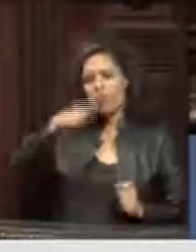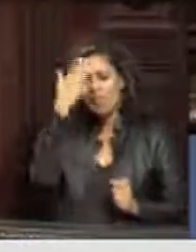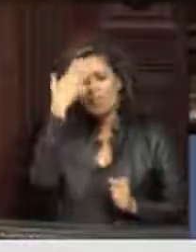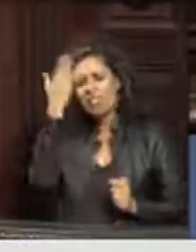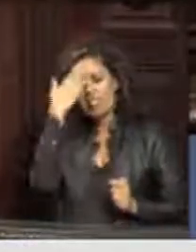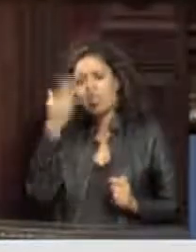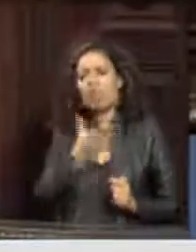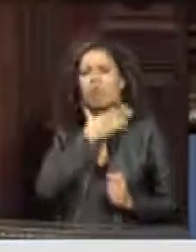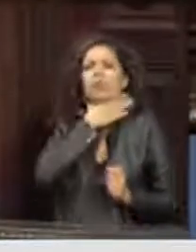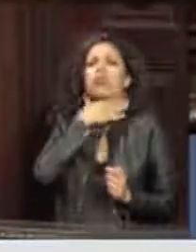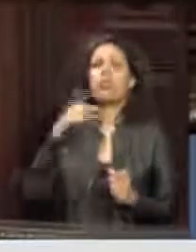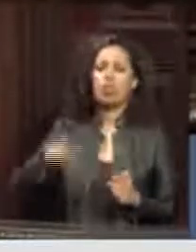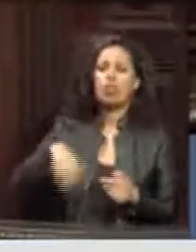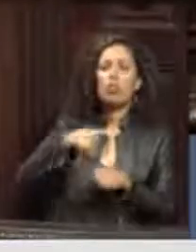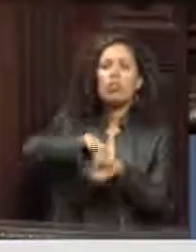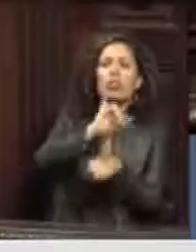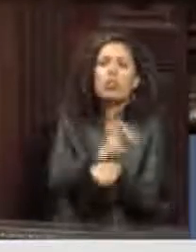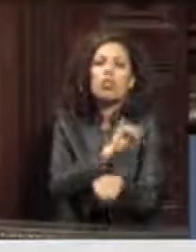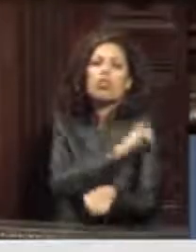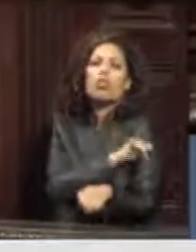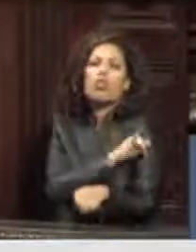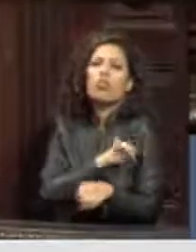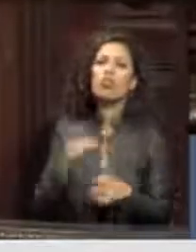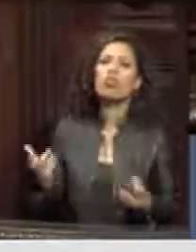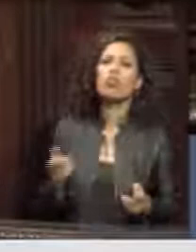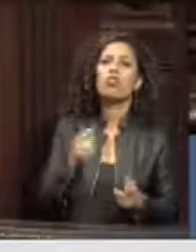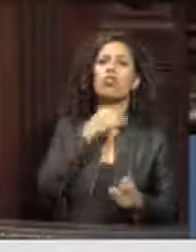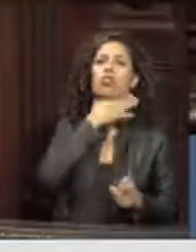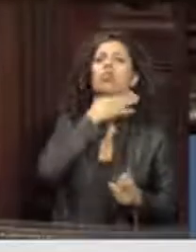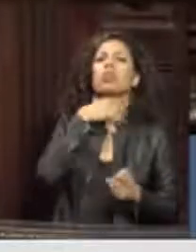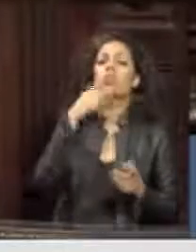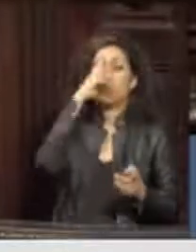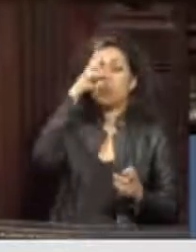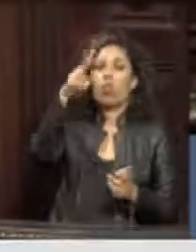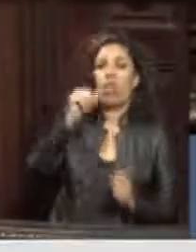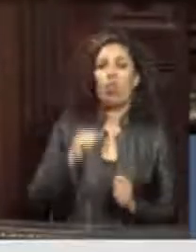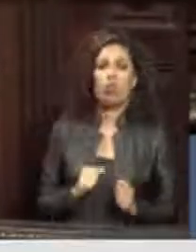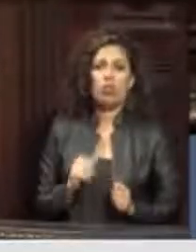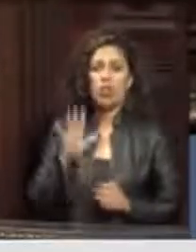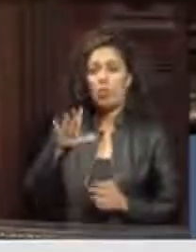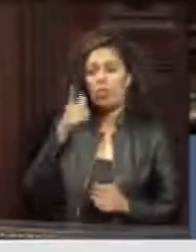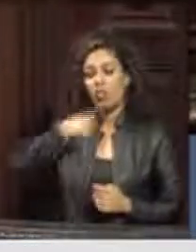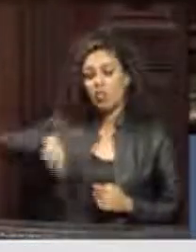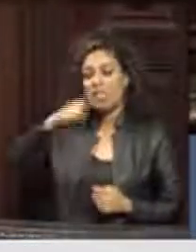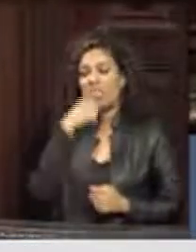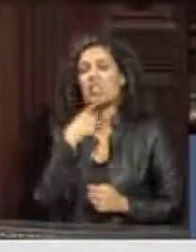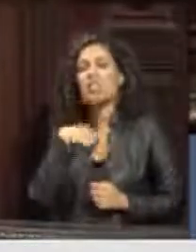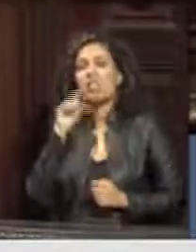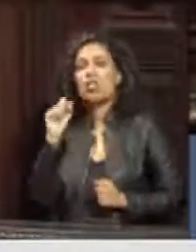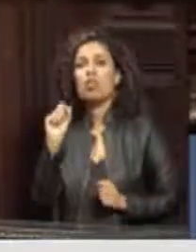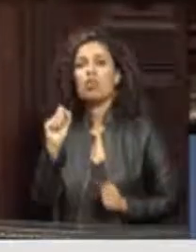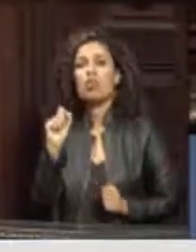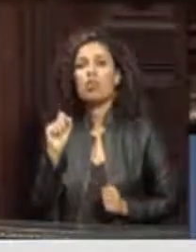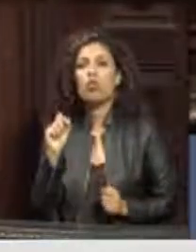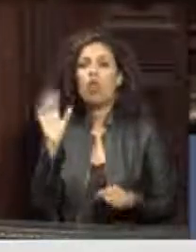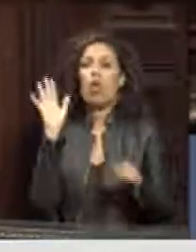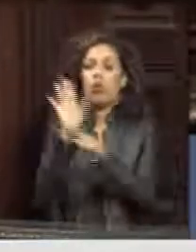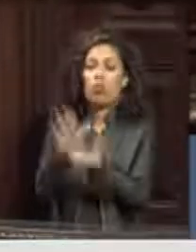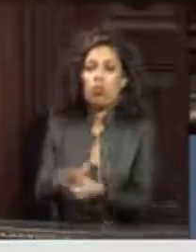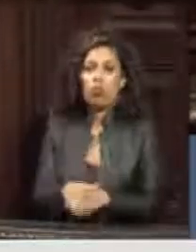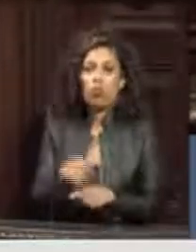que o Estado passa para fazer essas melhorias. Mas eu não acredito que o caminho seja o da privatização, como aconteceu